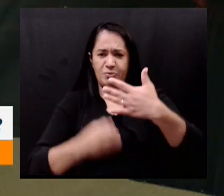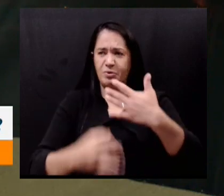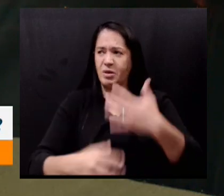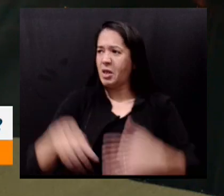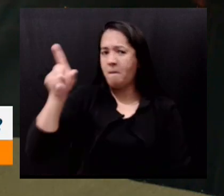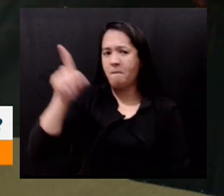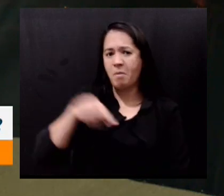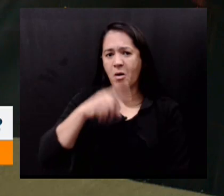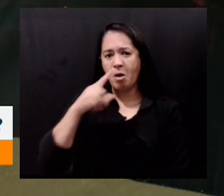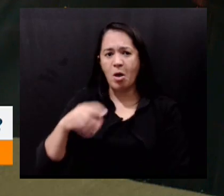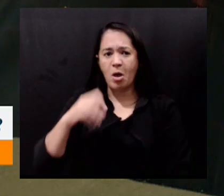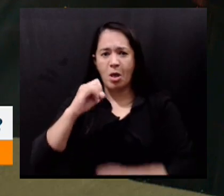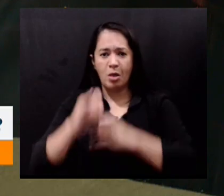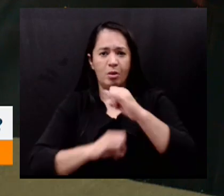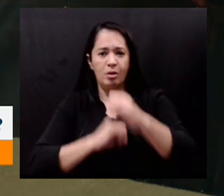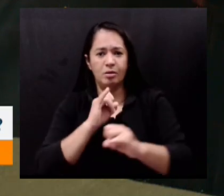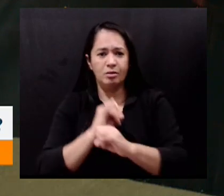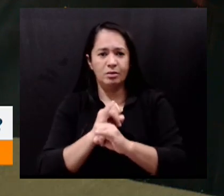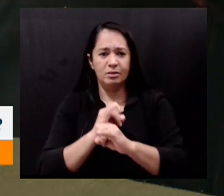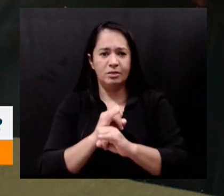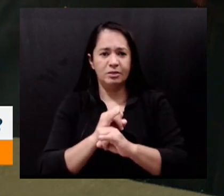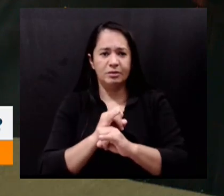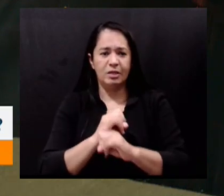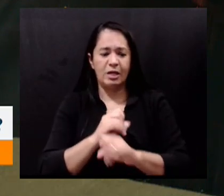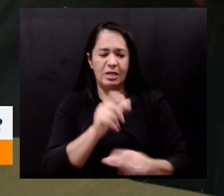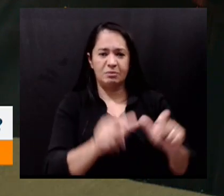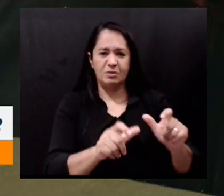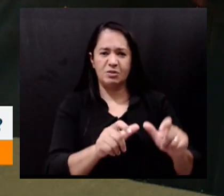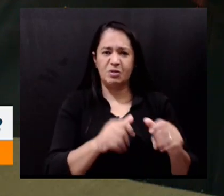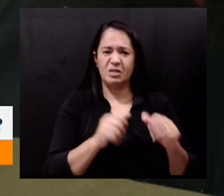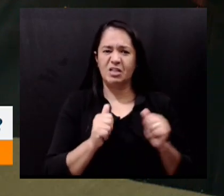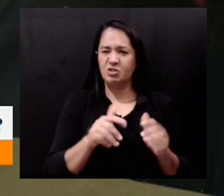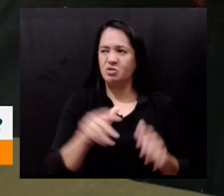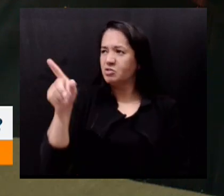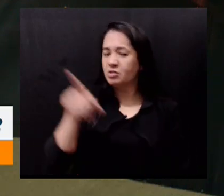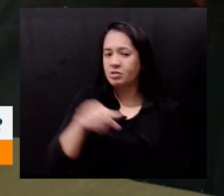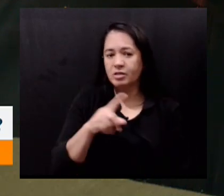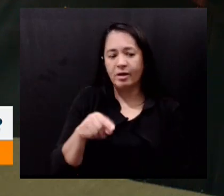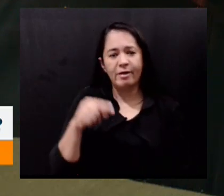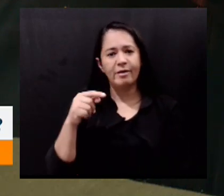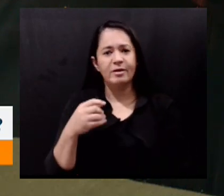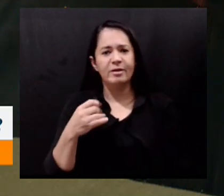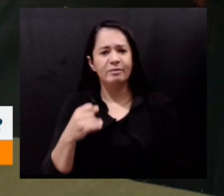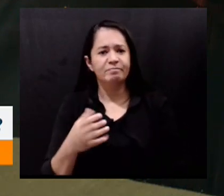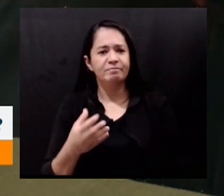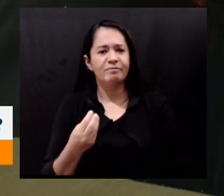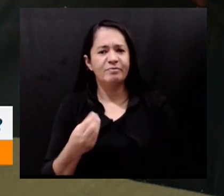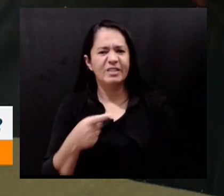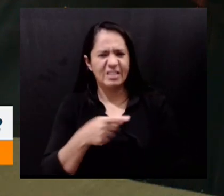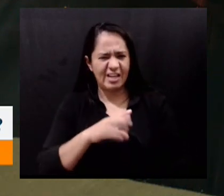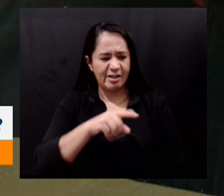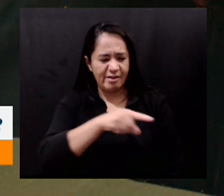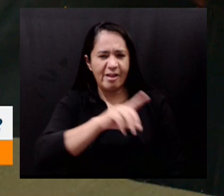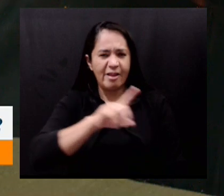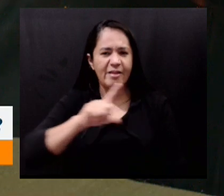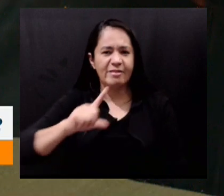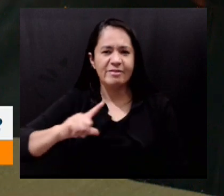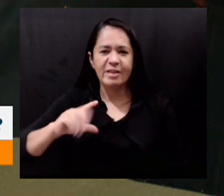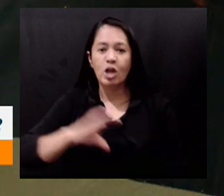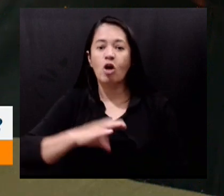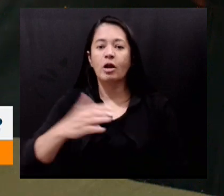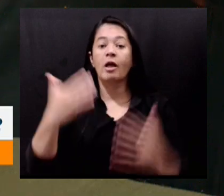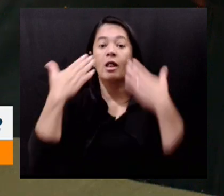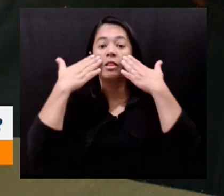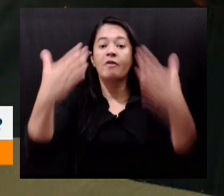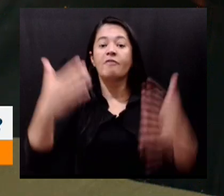essa ação ridícula, que eu acho muito feio, eh, tem coragem de chegar na frente, assim, da pessoa que ele quer